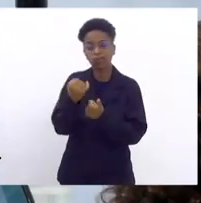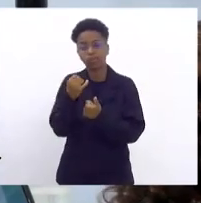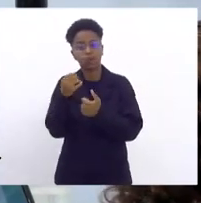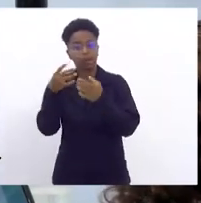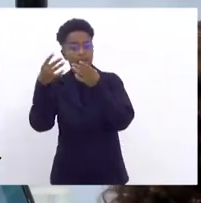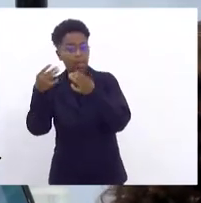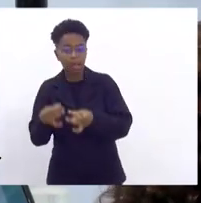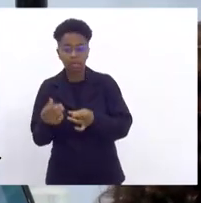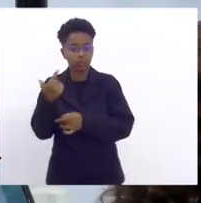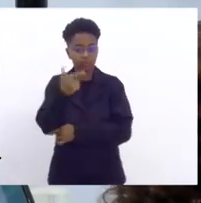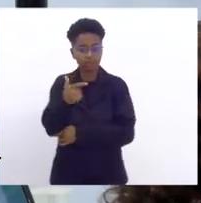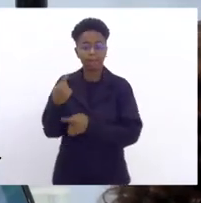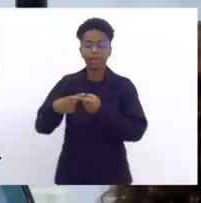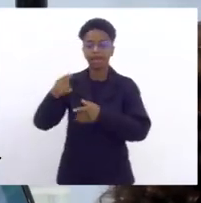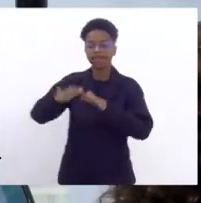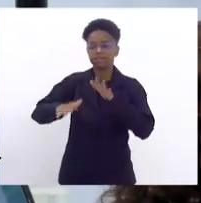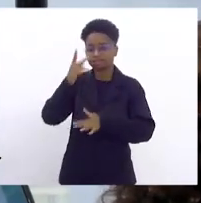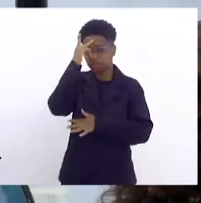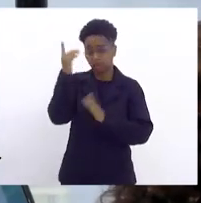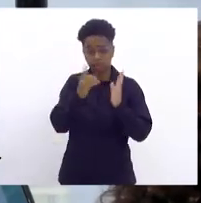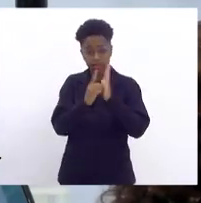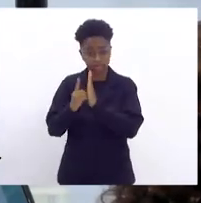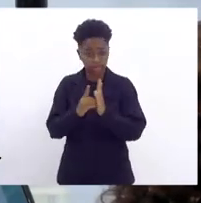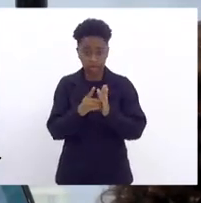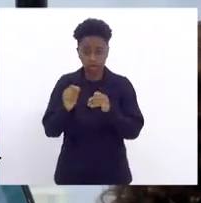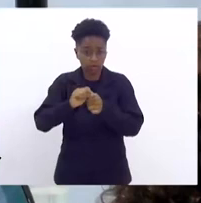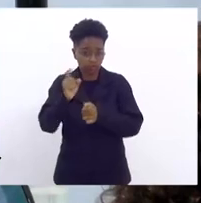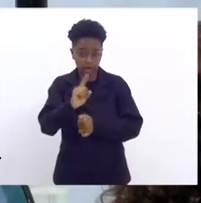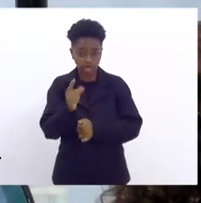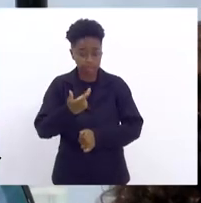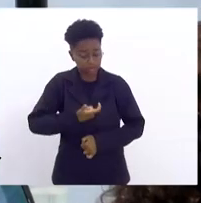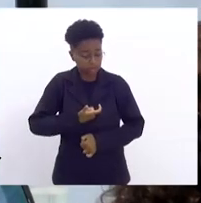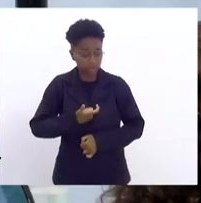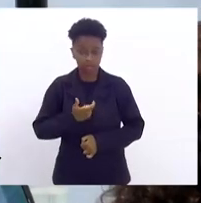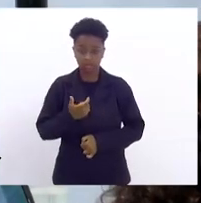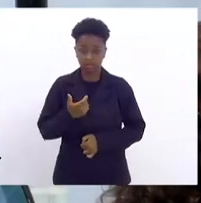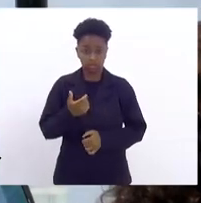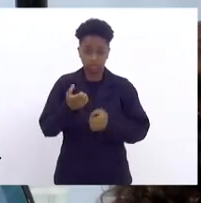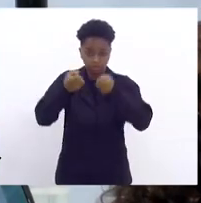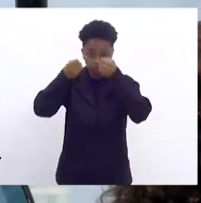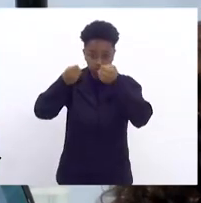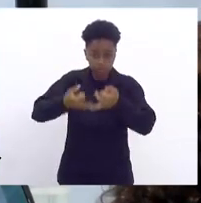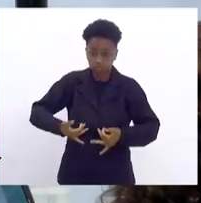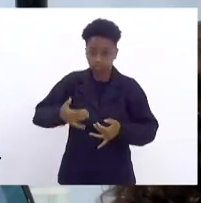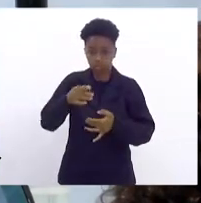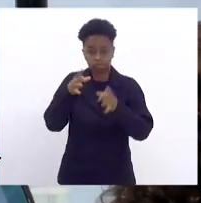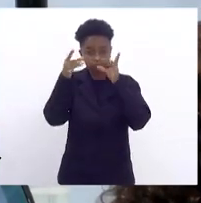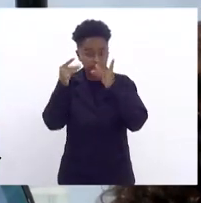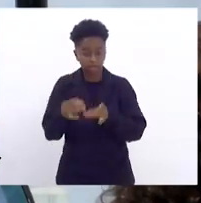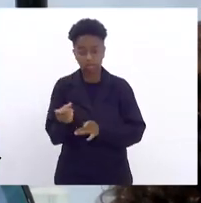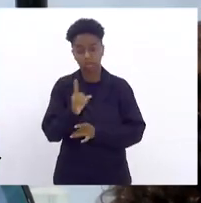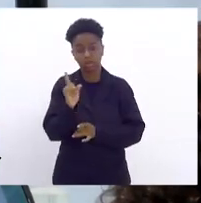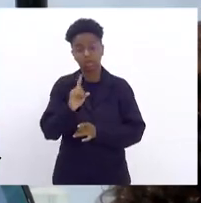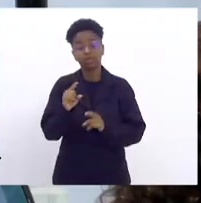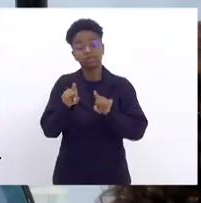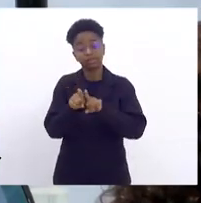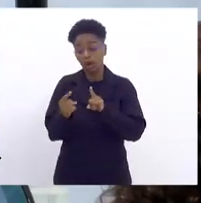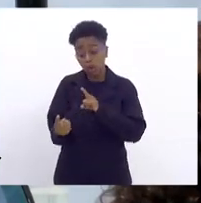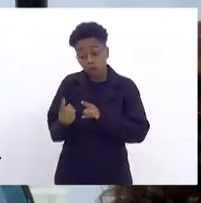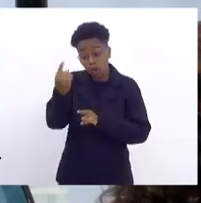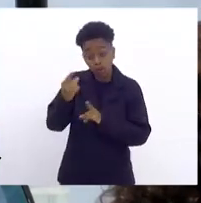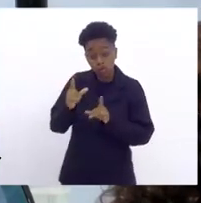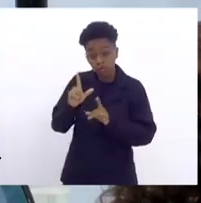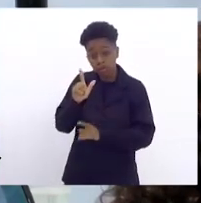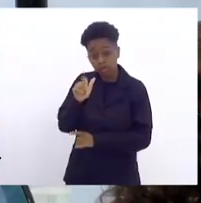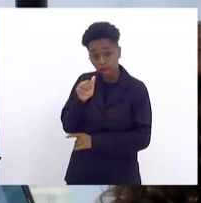não muitas vezes a pessoa do Detran não vai fazer a Carteira de identificação e o cartão descritivo e depois ainda pega esse único laudo